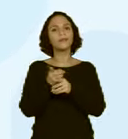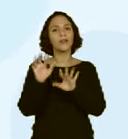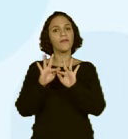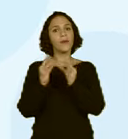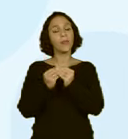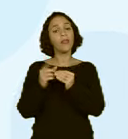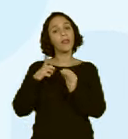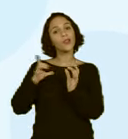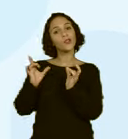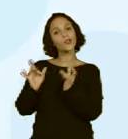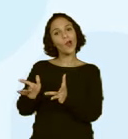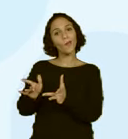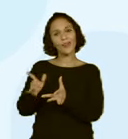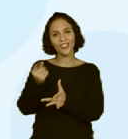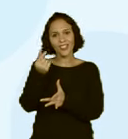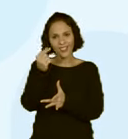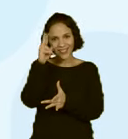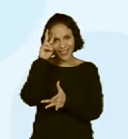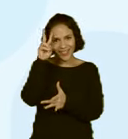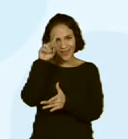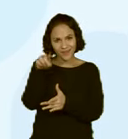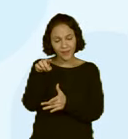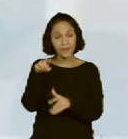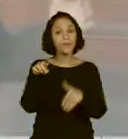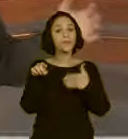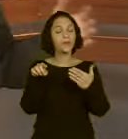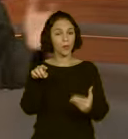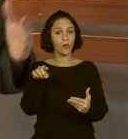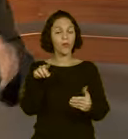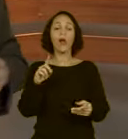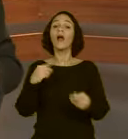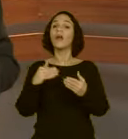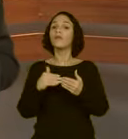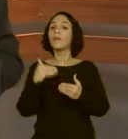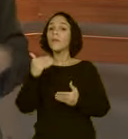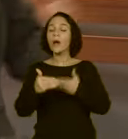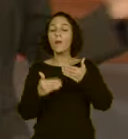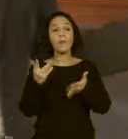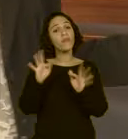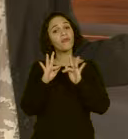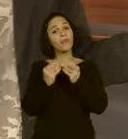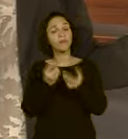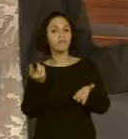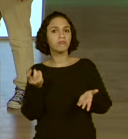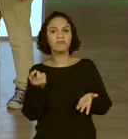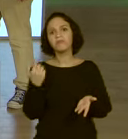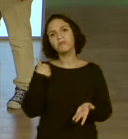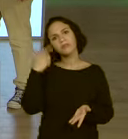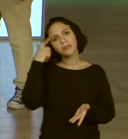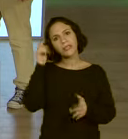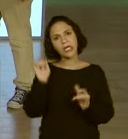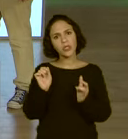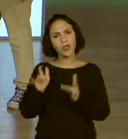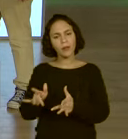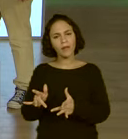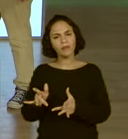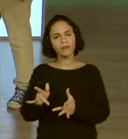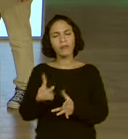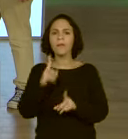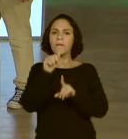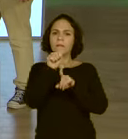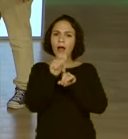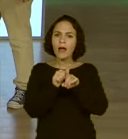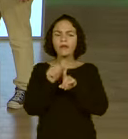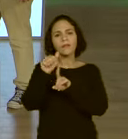uma sobra de caixa. E aí, a partir disso, ela pode pegar e falar assim, bom, nós temos uma sobra de R$90